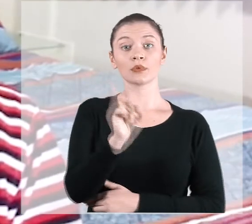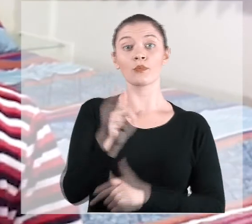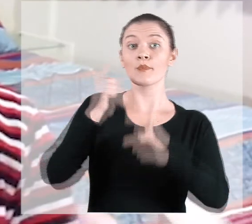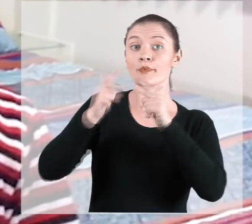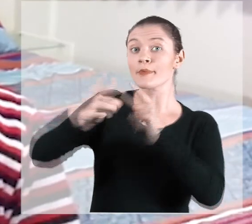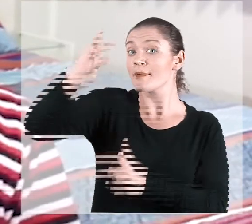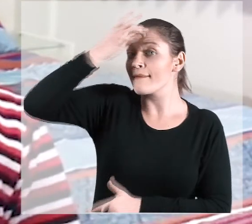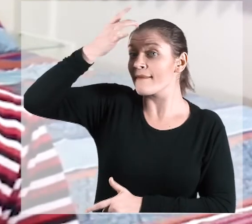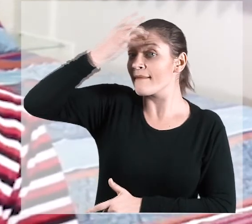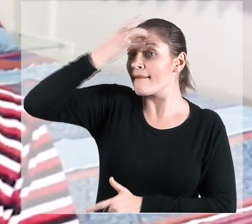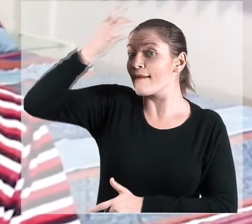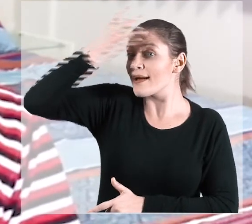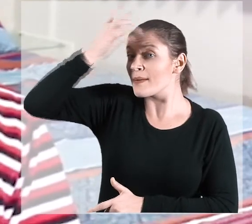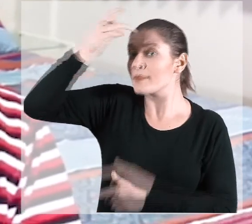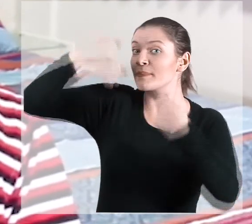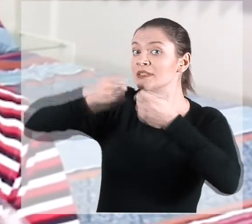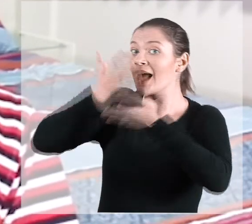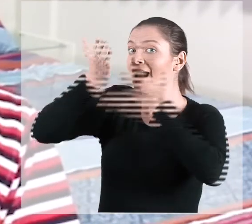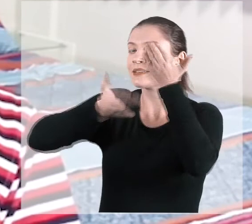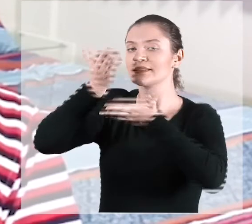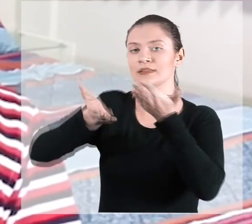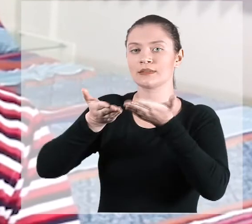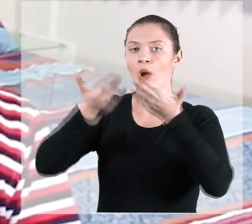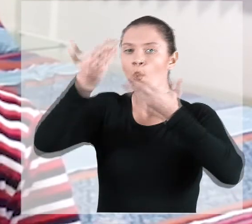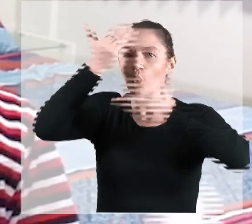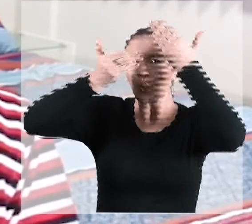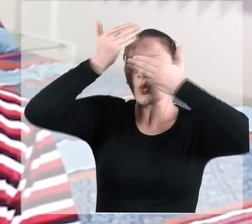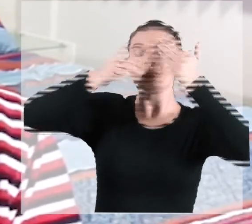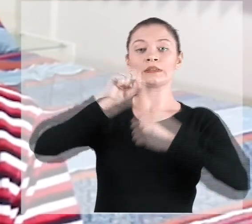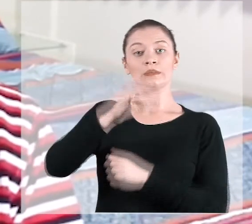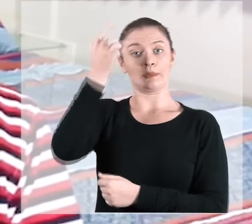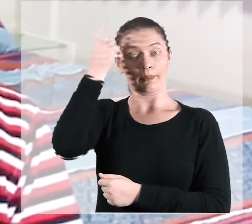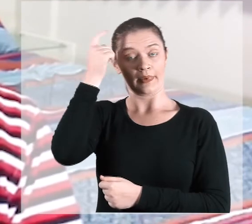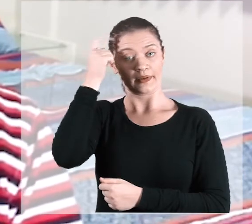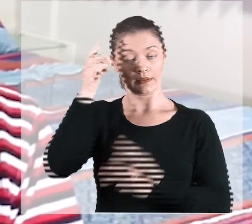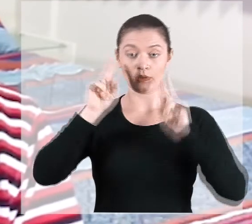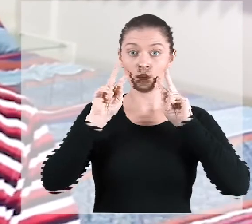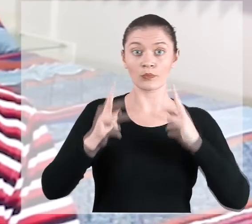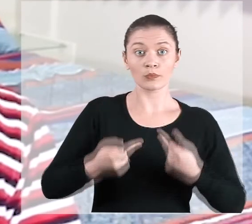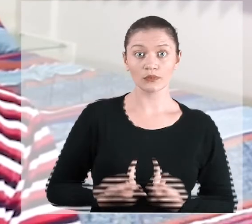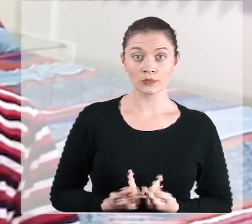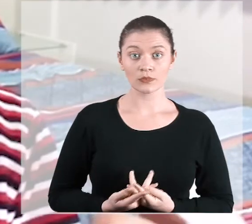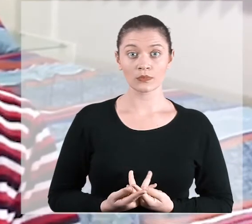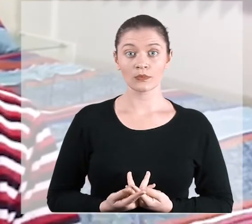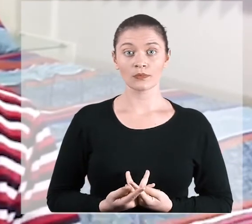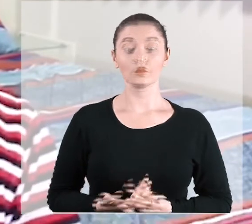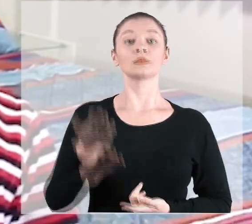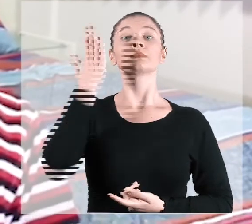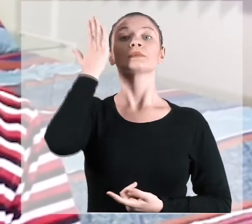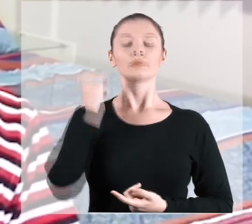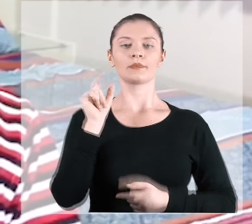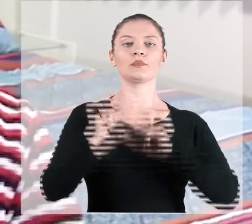mente. A mente das pessoas precisa ser tratada. Porque se pensarmos no ser humano Enquanto indivíduos,